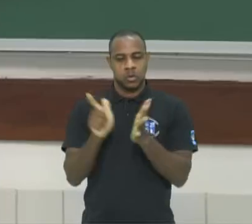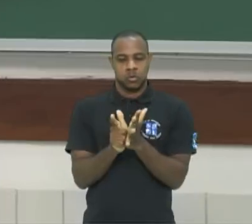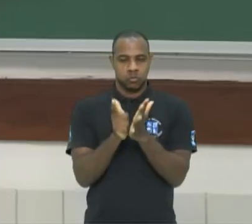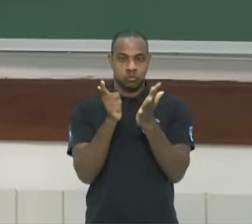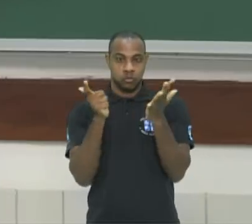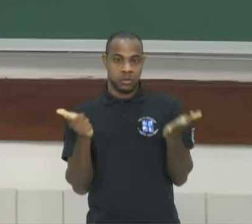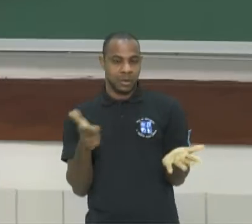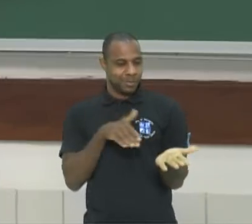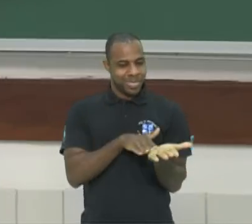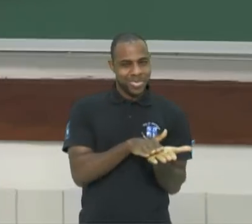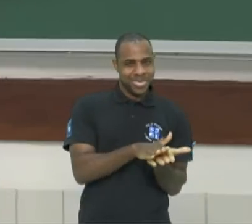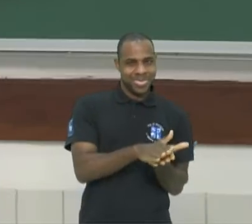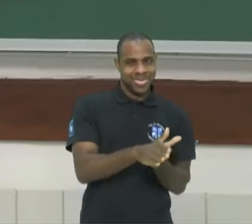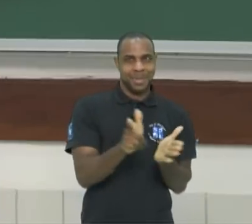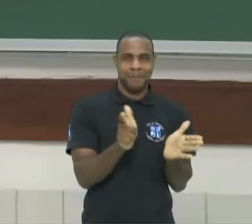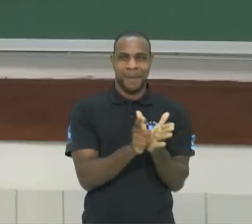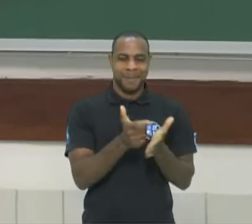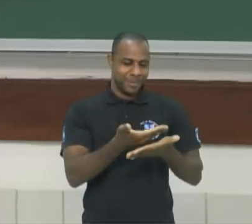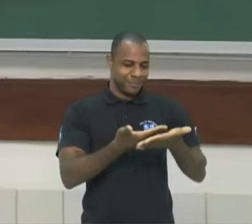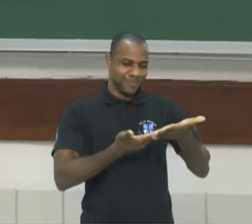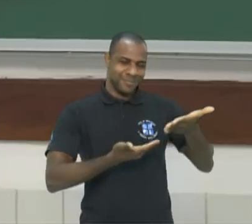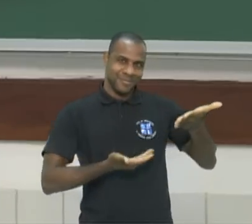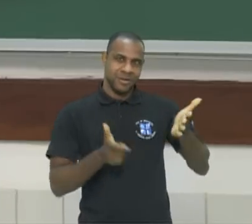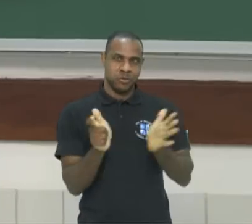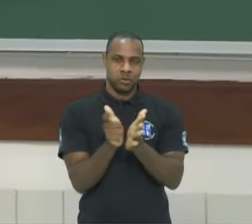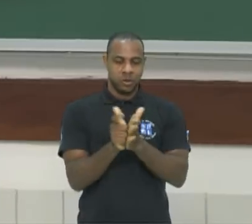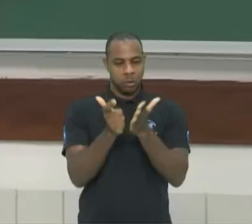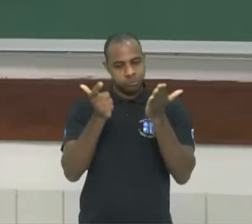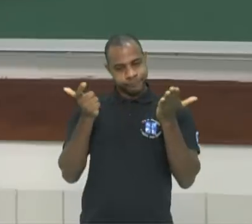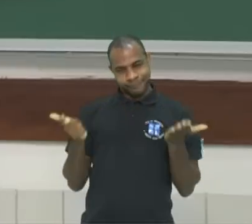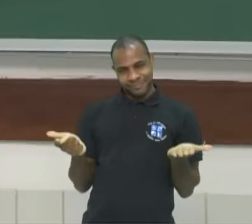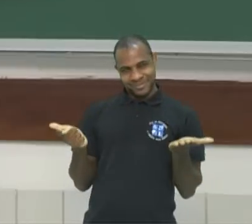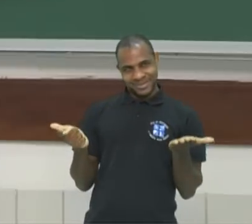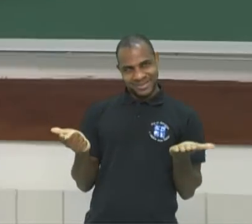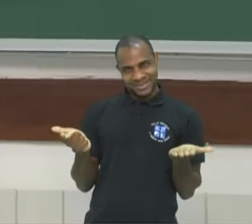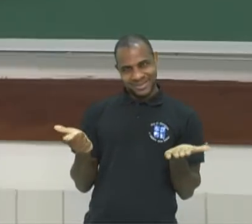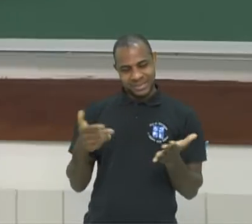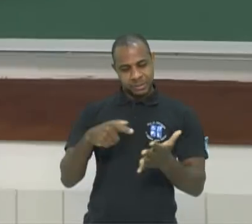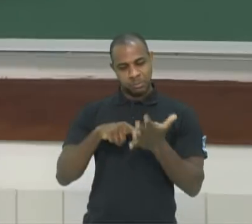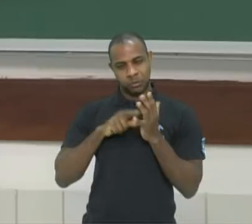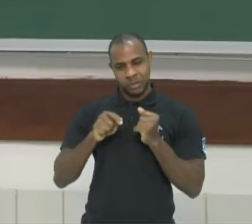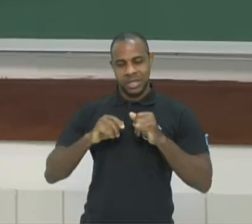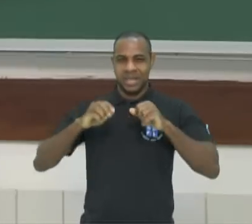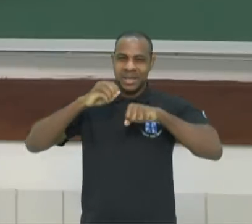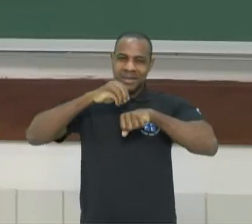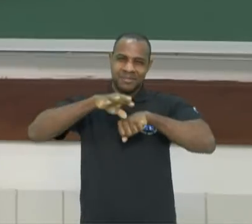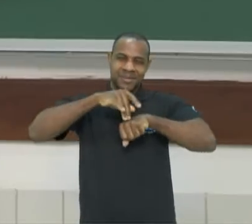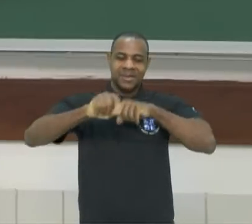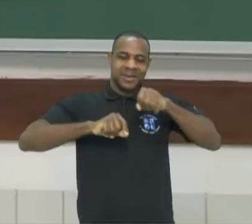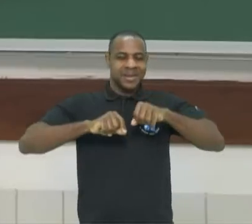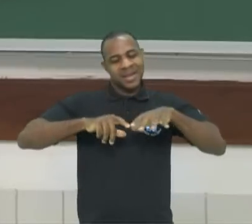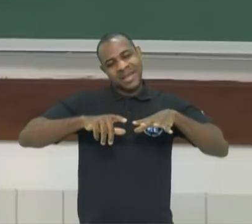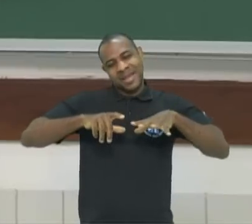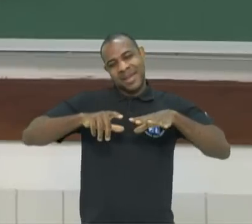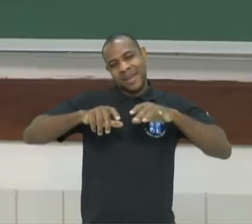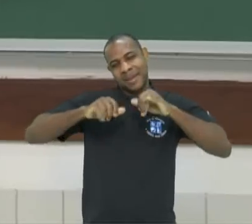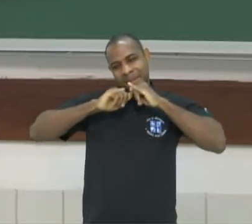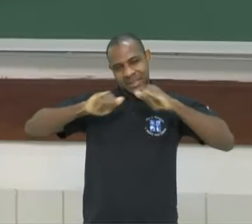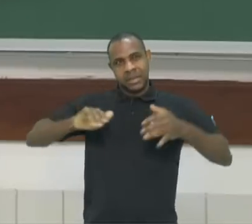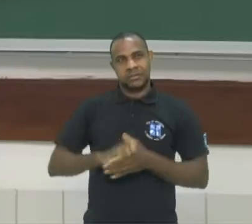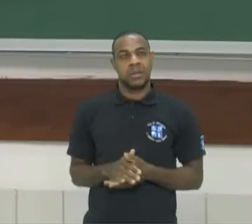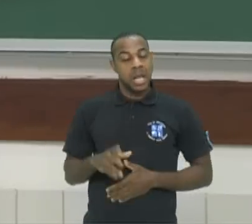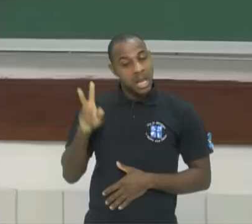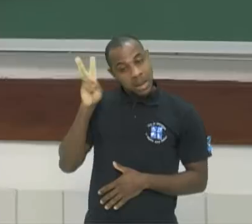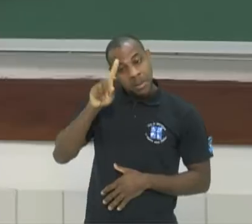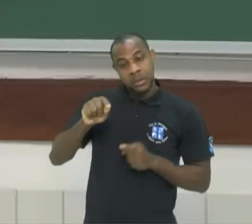nossa atenção, que traz para a gente a mensagem, não é verdade? Lembrando vocês de acessar o